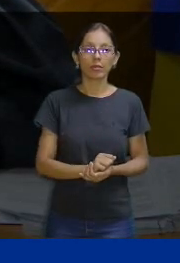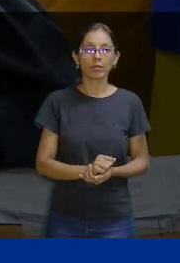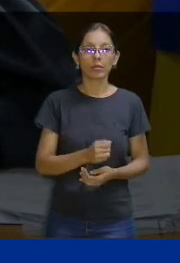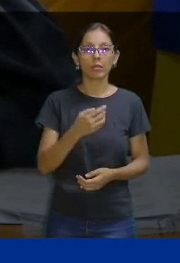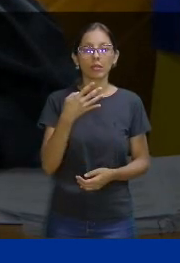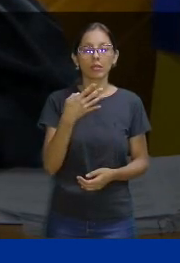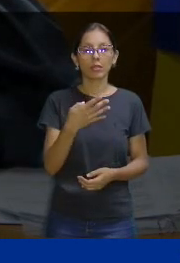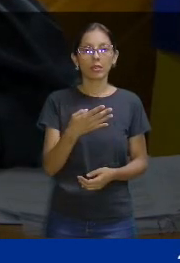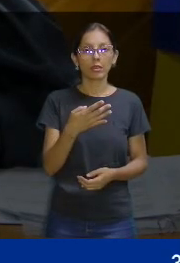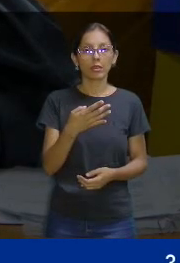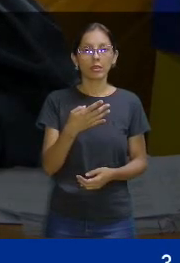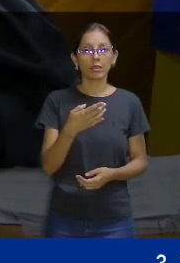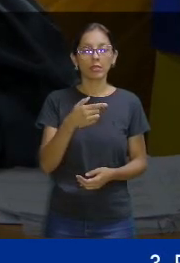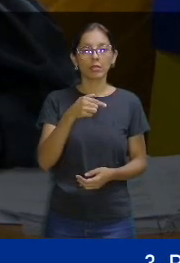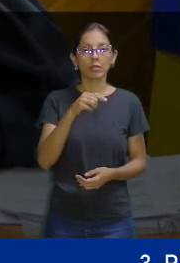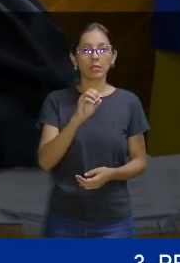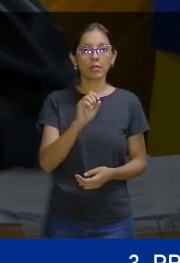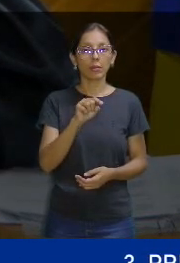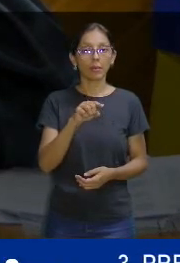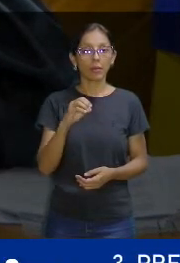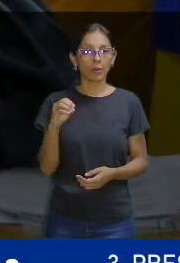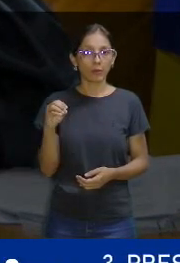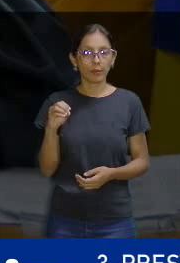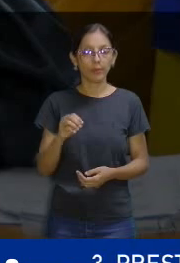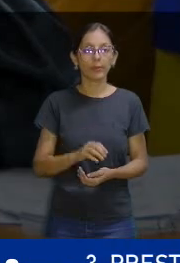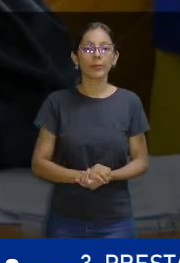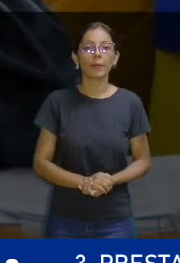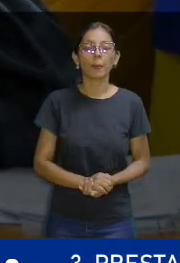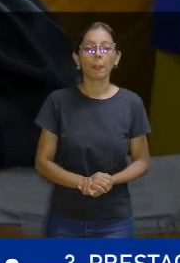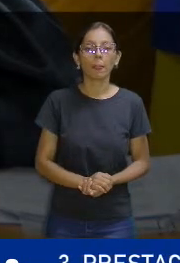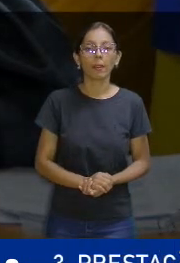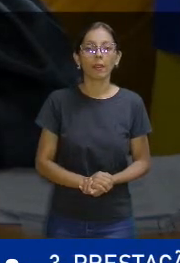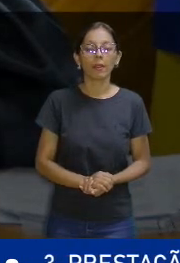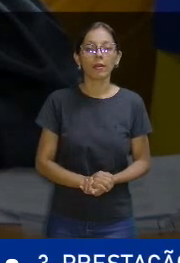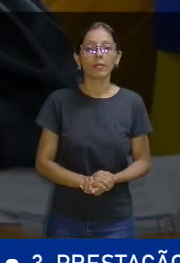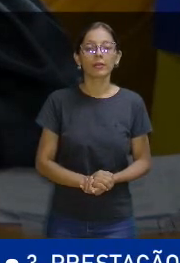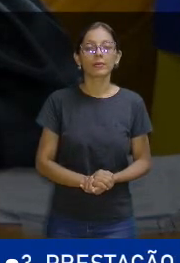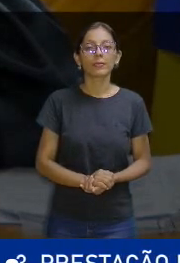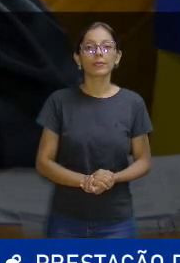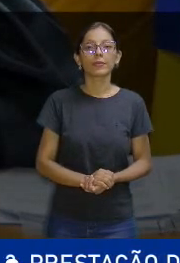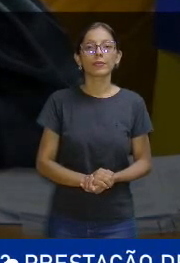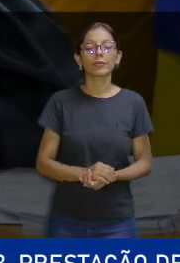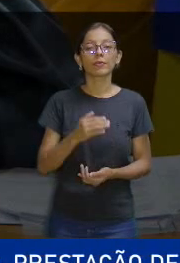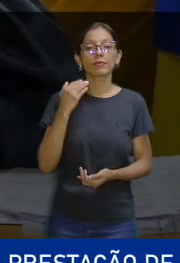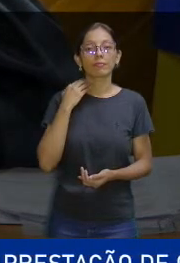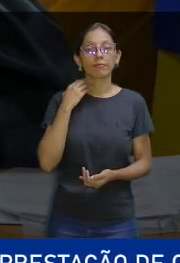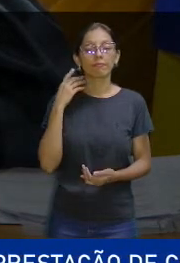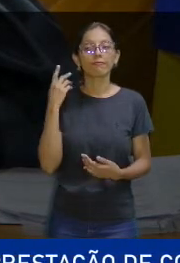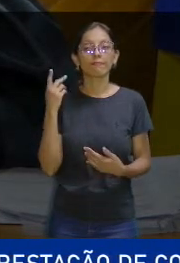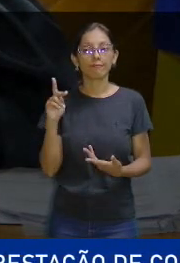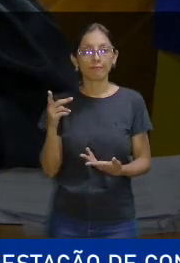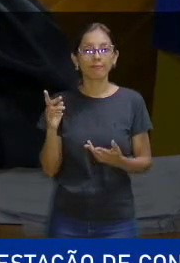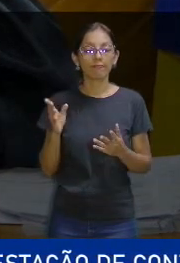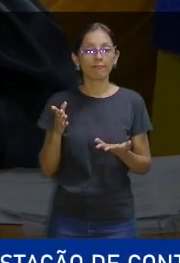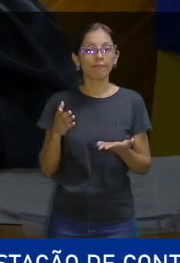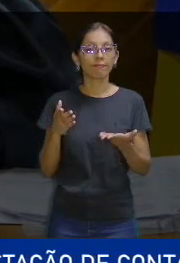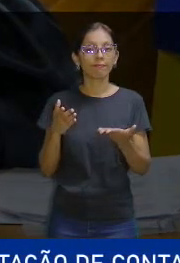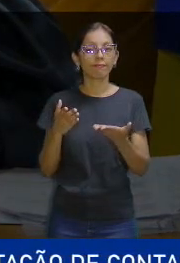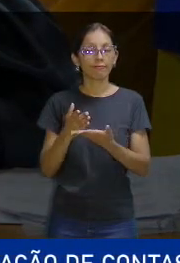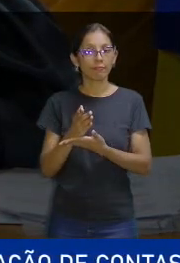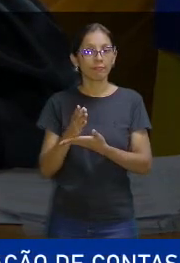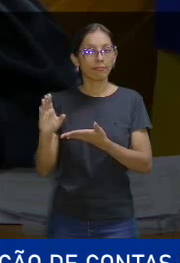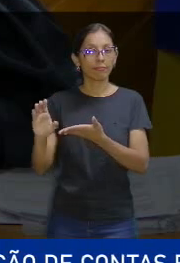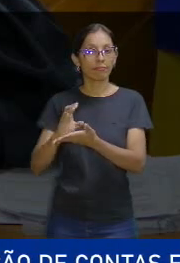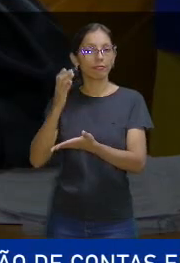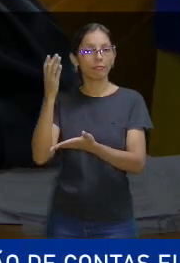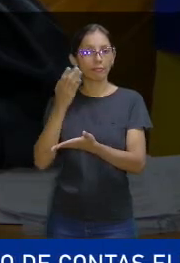470.200 ao Tesouro Nacional. As contas do interessado foram aprovadas com ressalvas por esta Corte, à unanimidade por meio